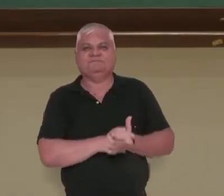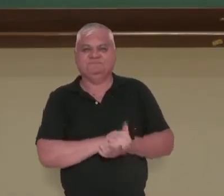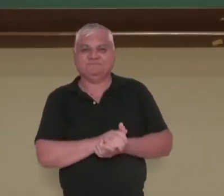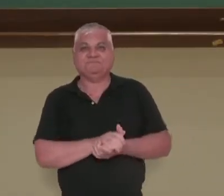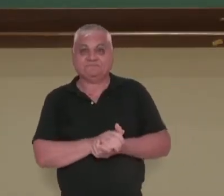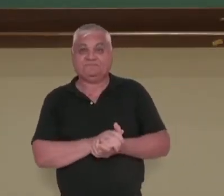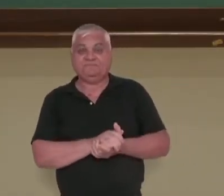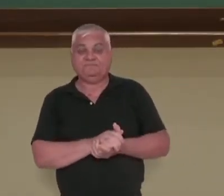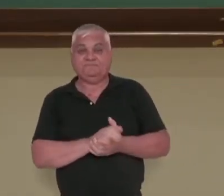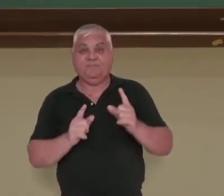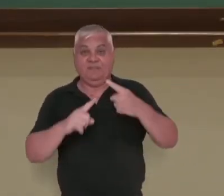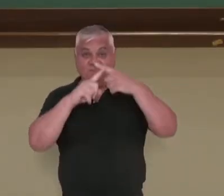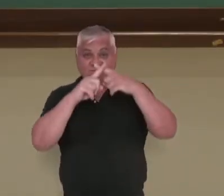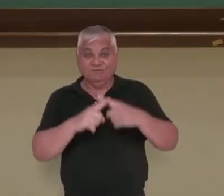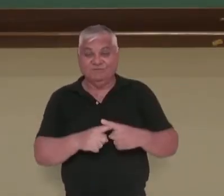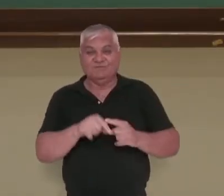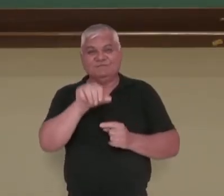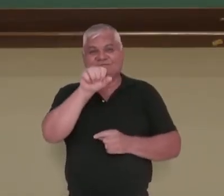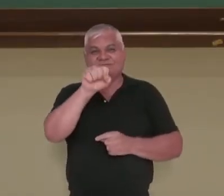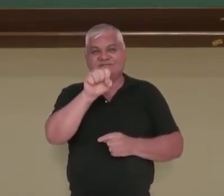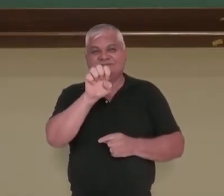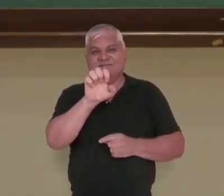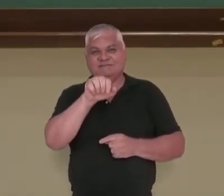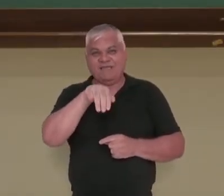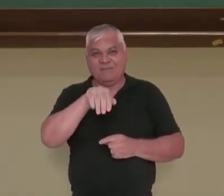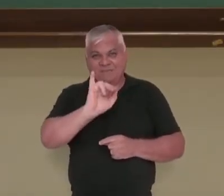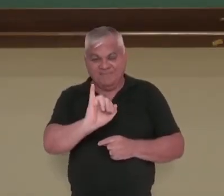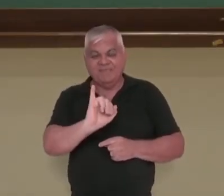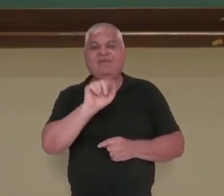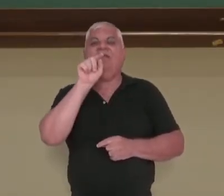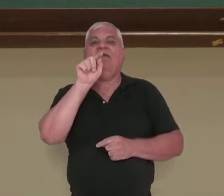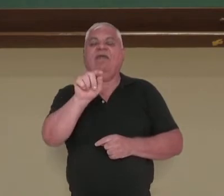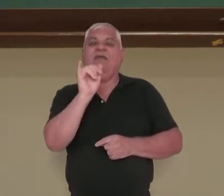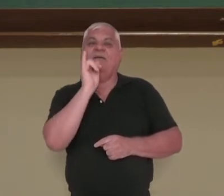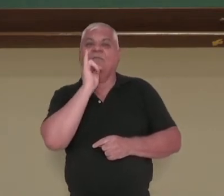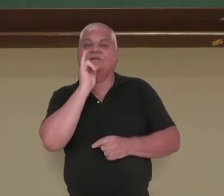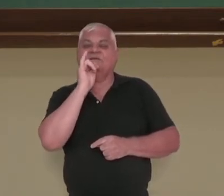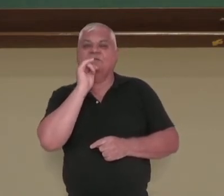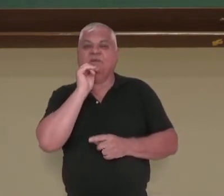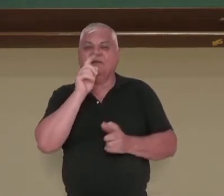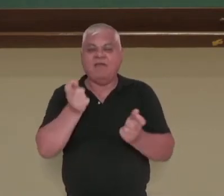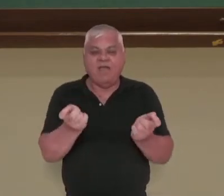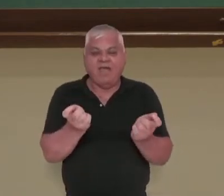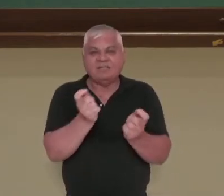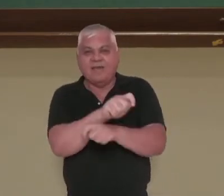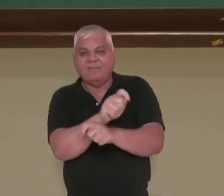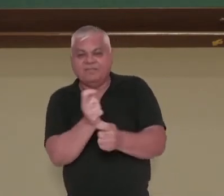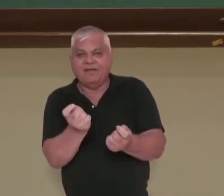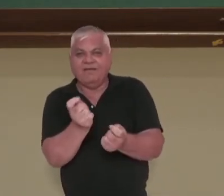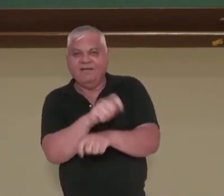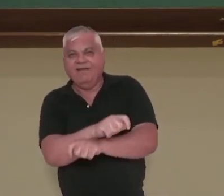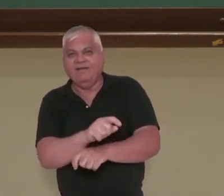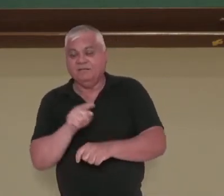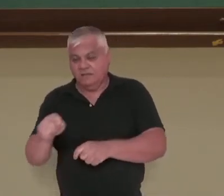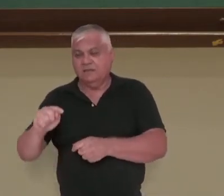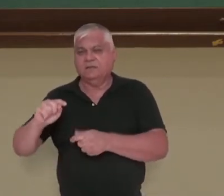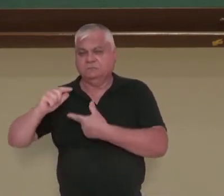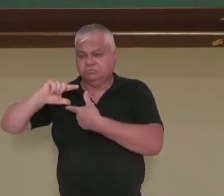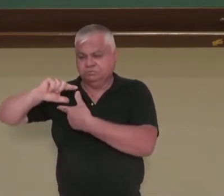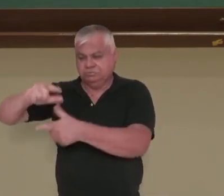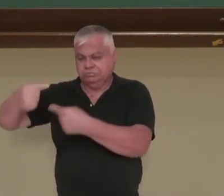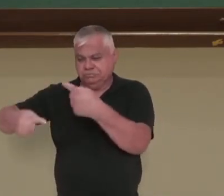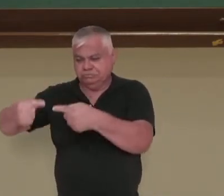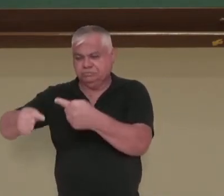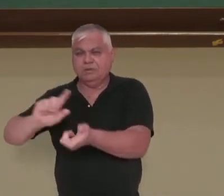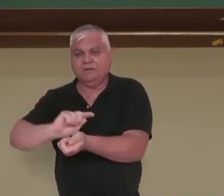jogos semi-cooperativos, como eu falei no início da aula, eles facilitam essa transição de um jogo exclusivamente